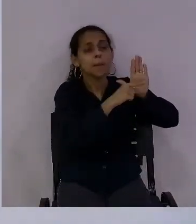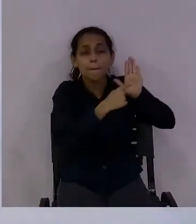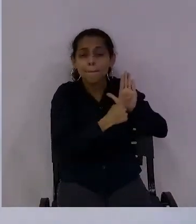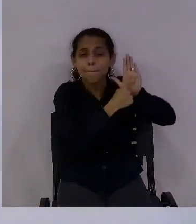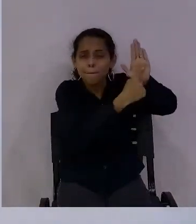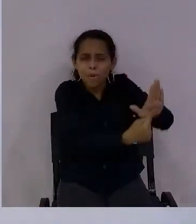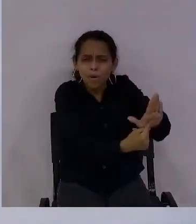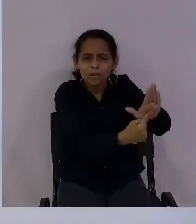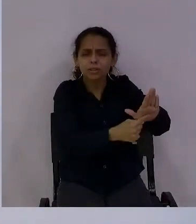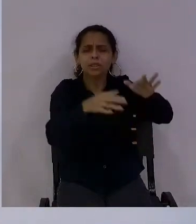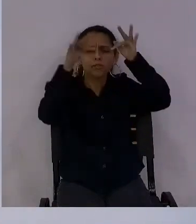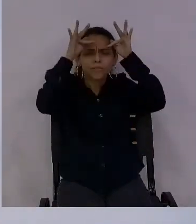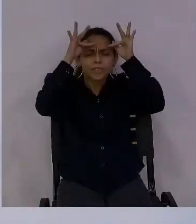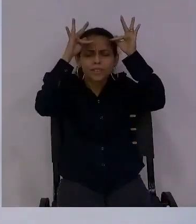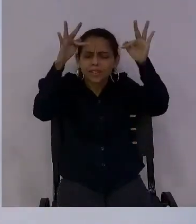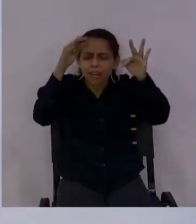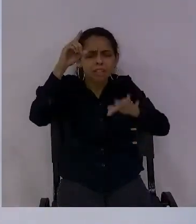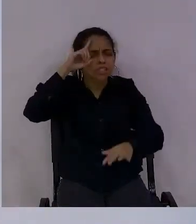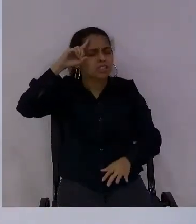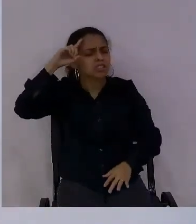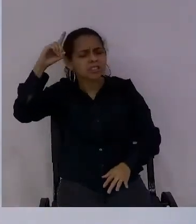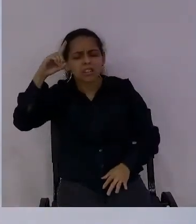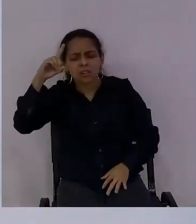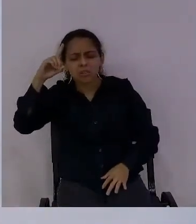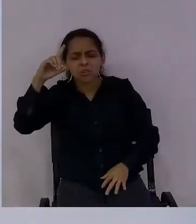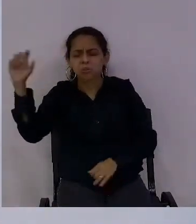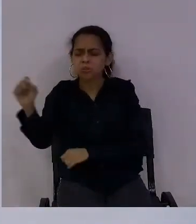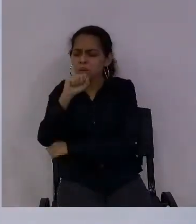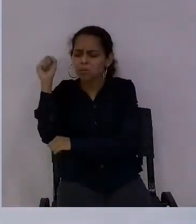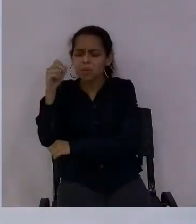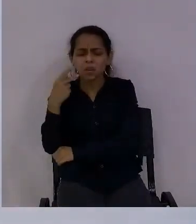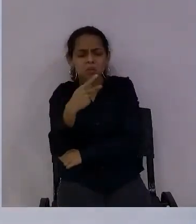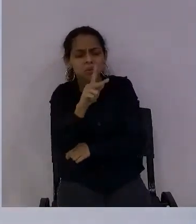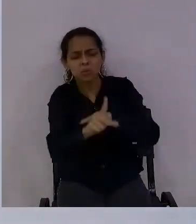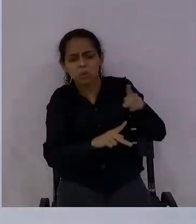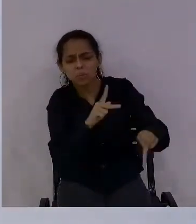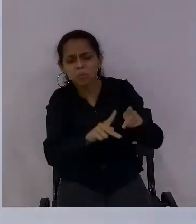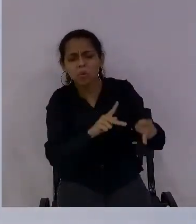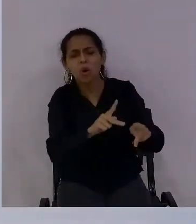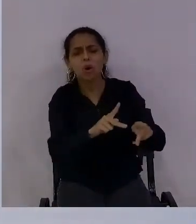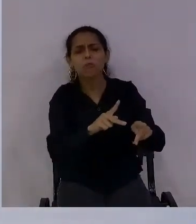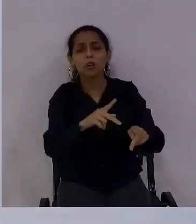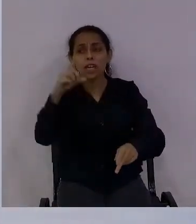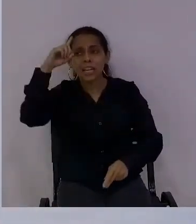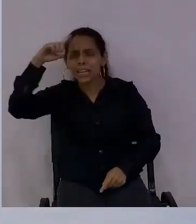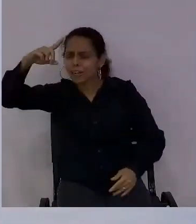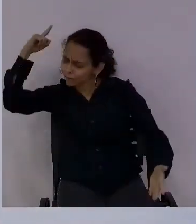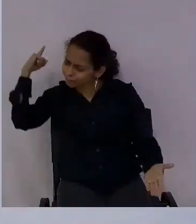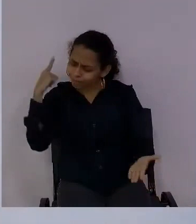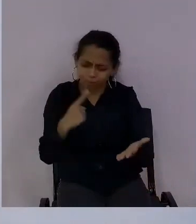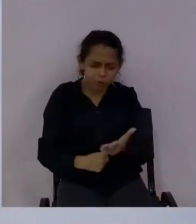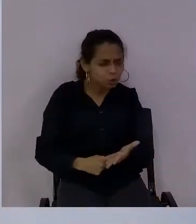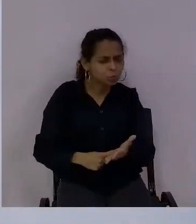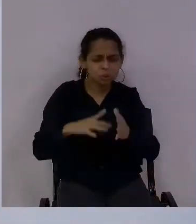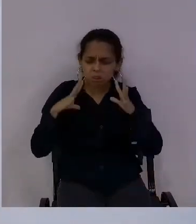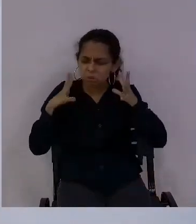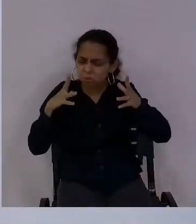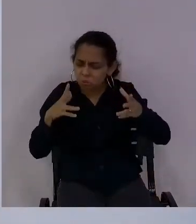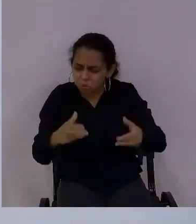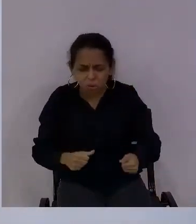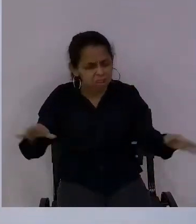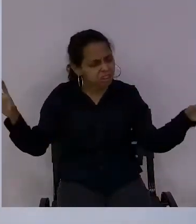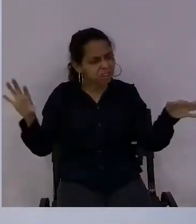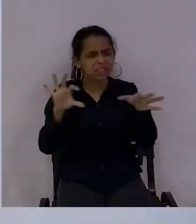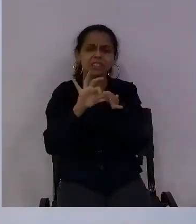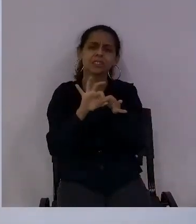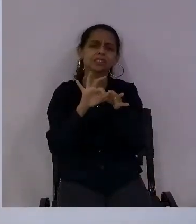a fidelidade de Deus com uma nação, com Abraão, e mostra que este Deus cumpre todos os seus pactos, e todos os seus acordos, e